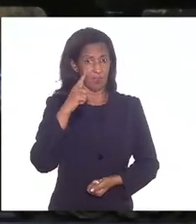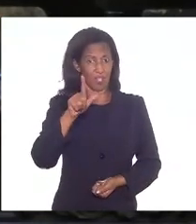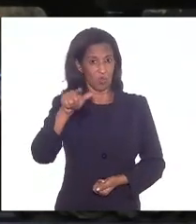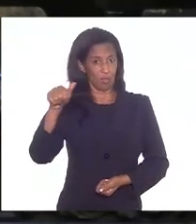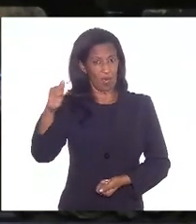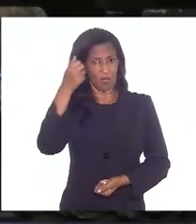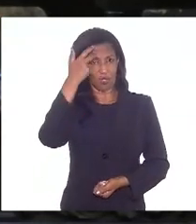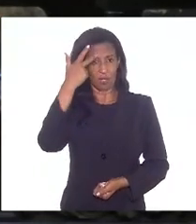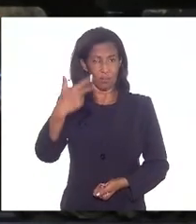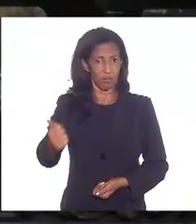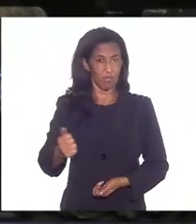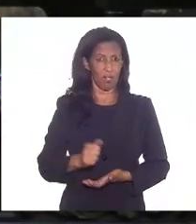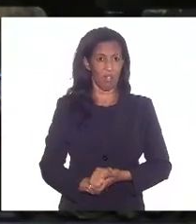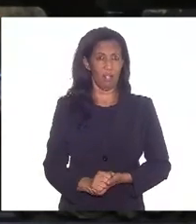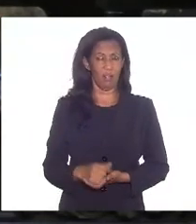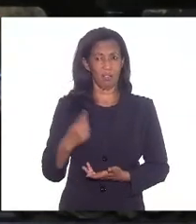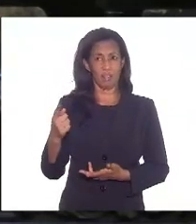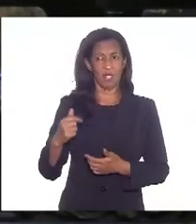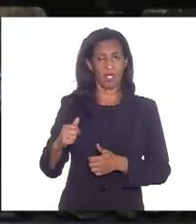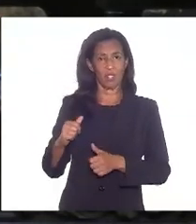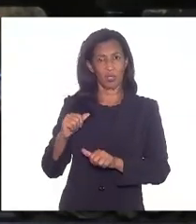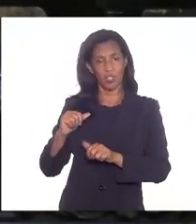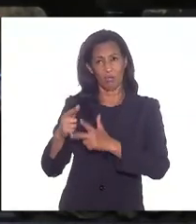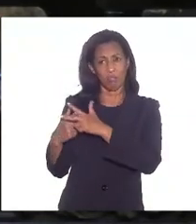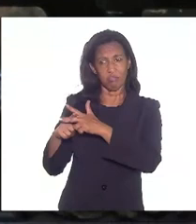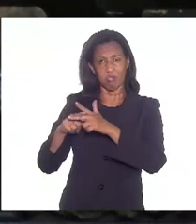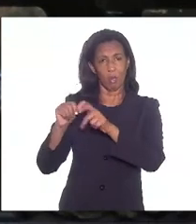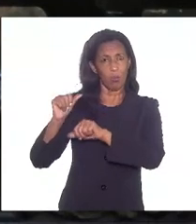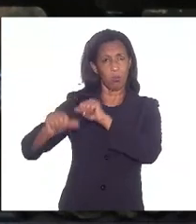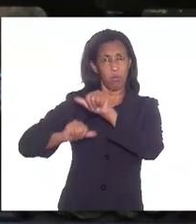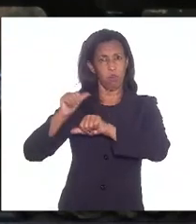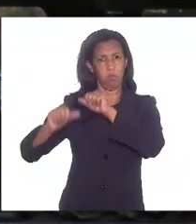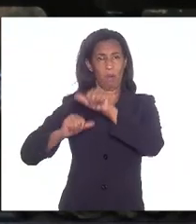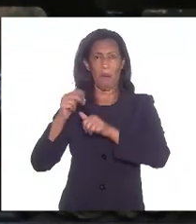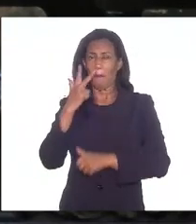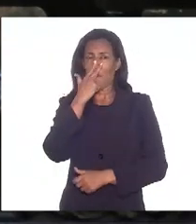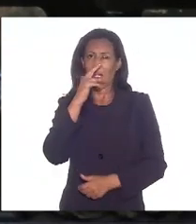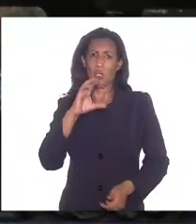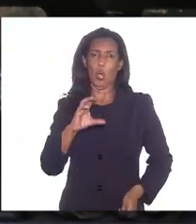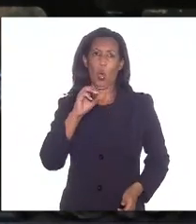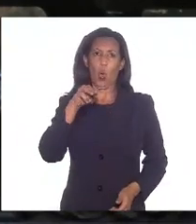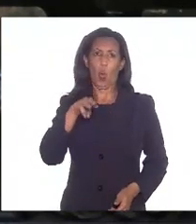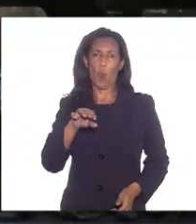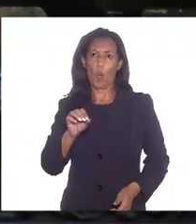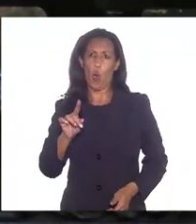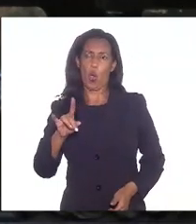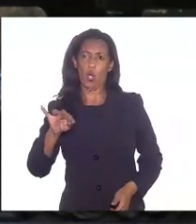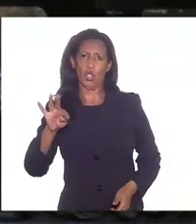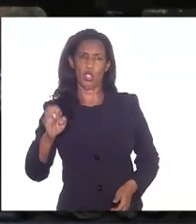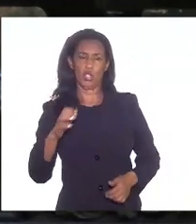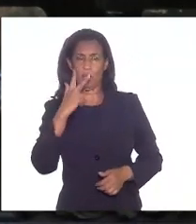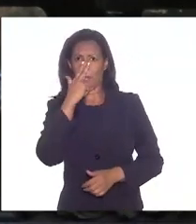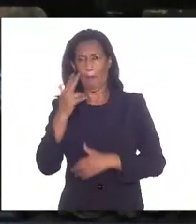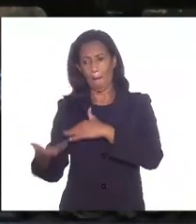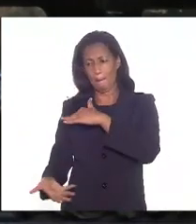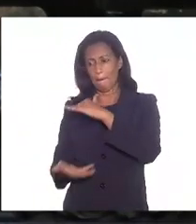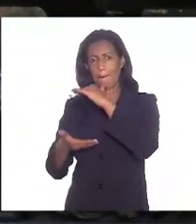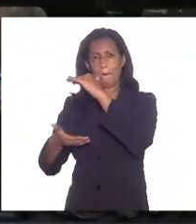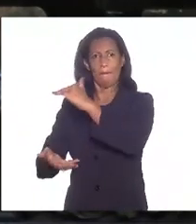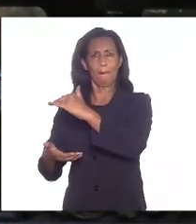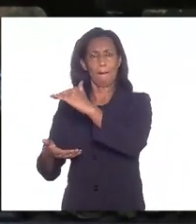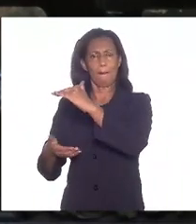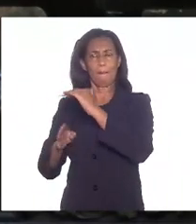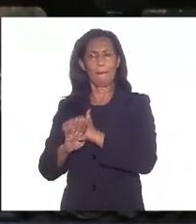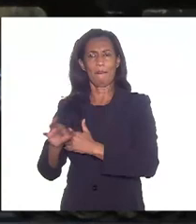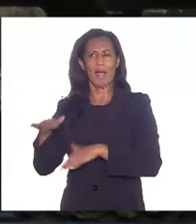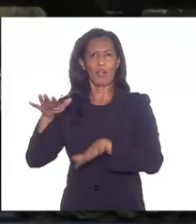natural seja reajustado como fosse uma commodity, função do preço do barril do petróleo e